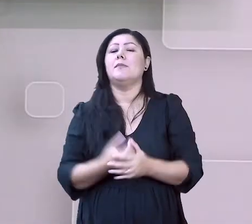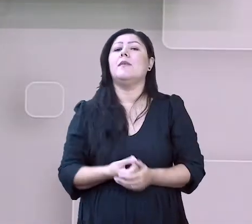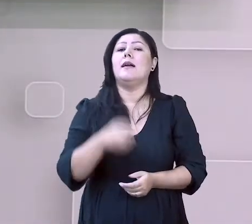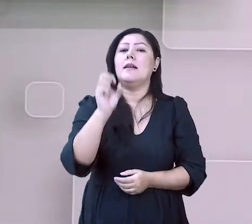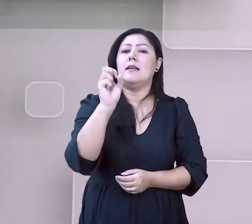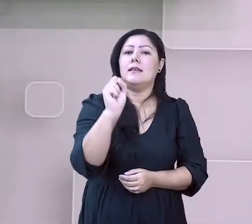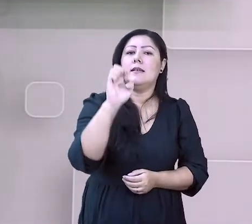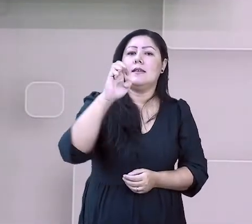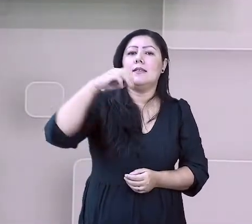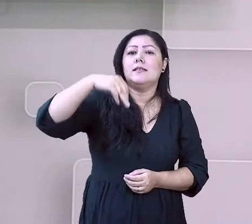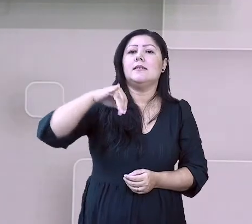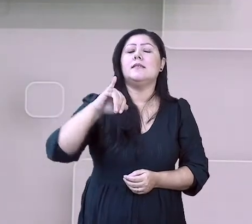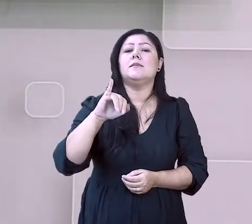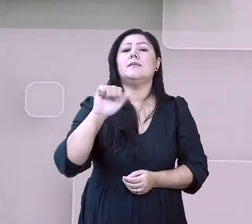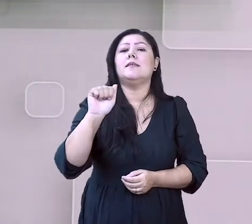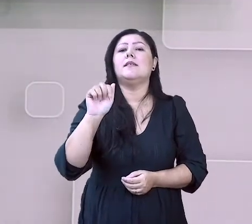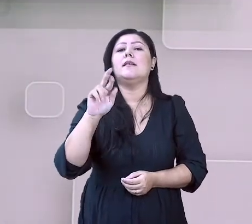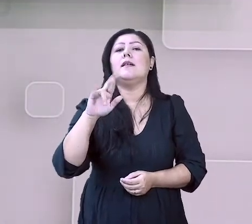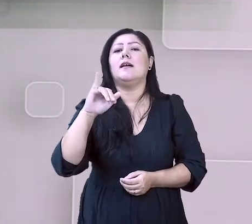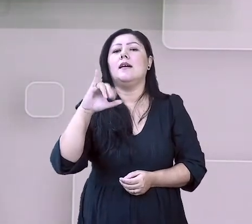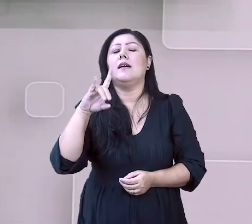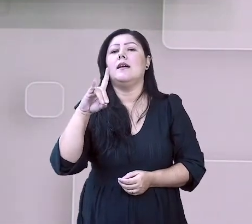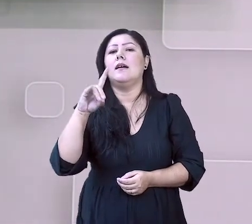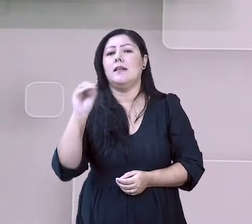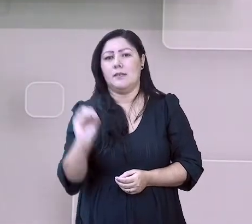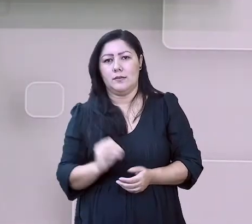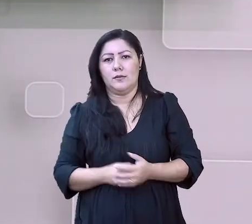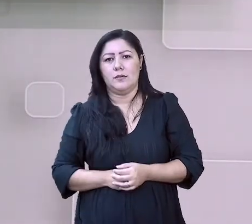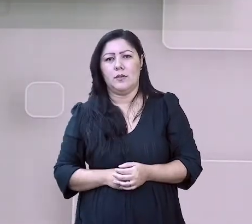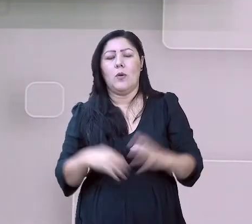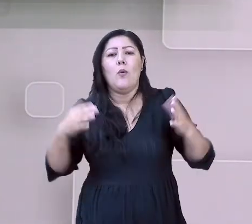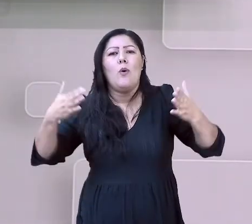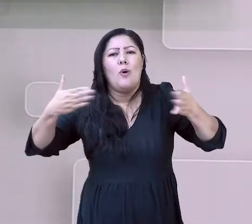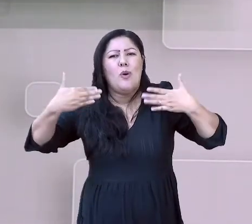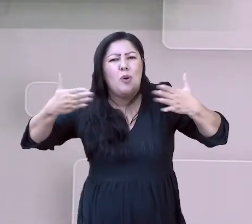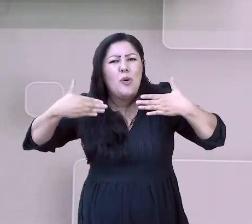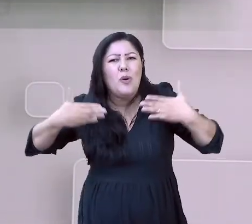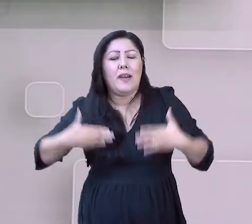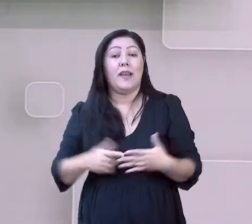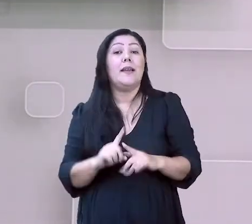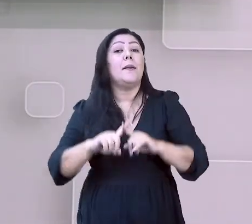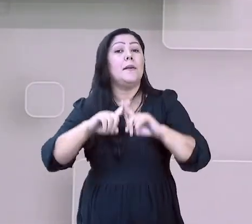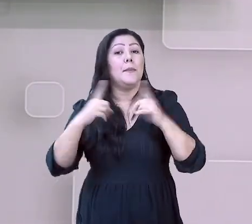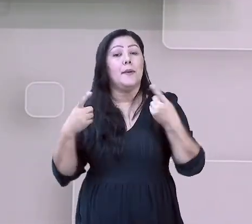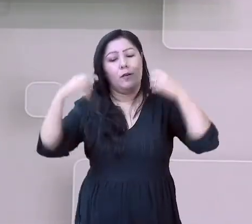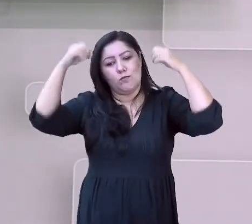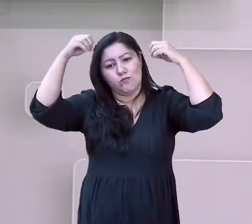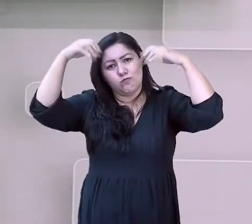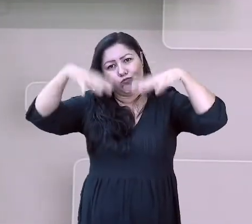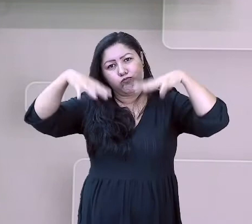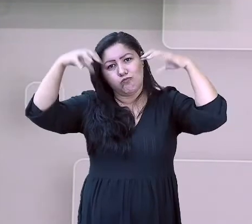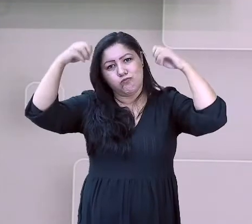é o clima semiárido? É um clima quente. Porém, as chuvas são